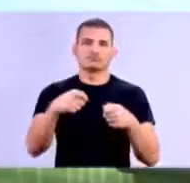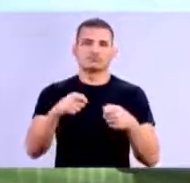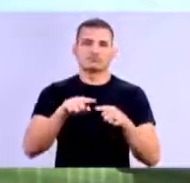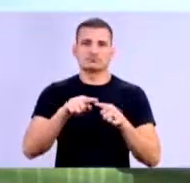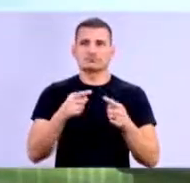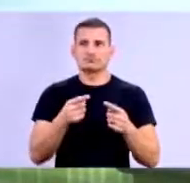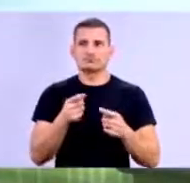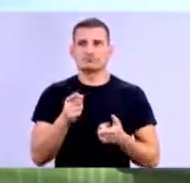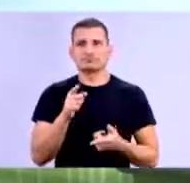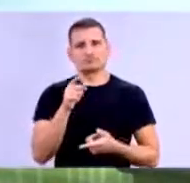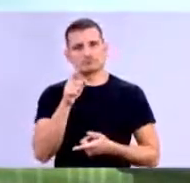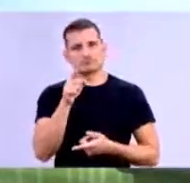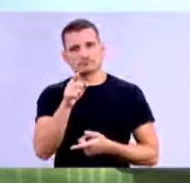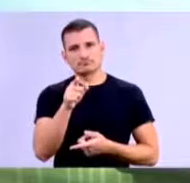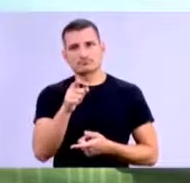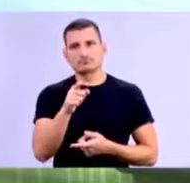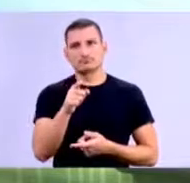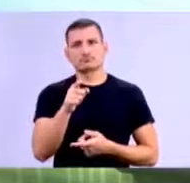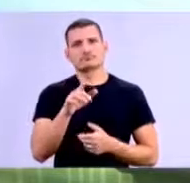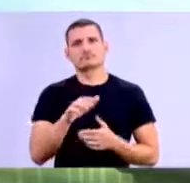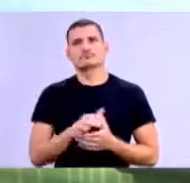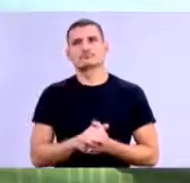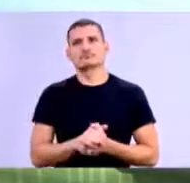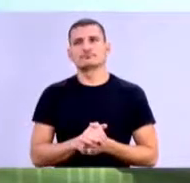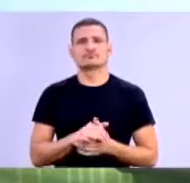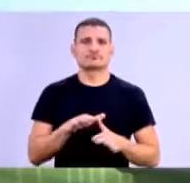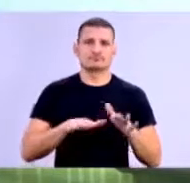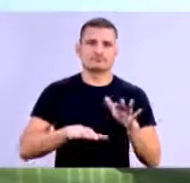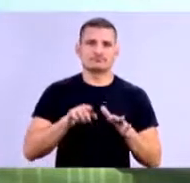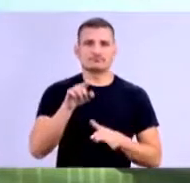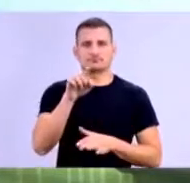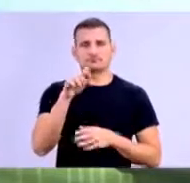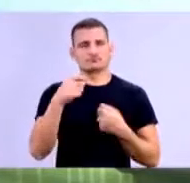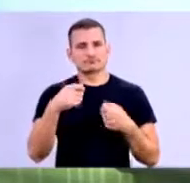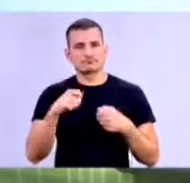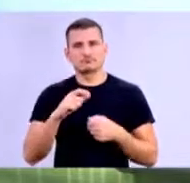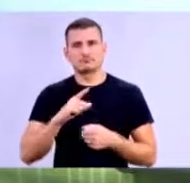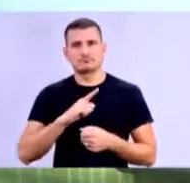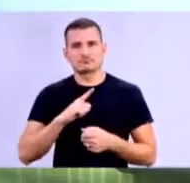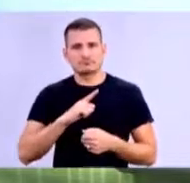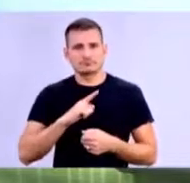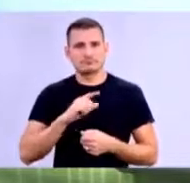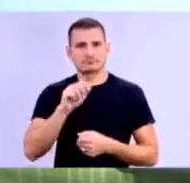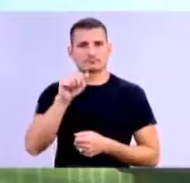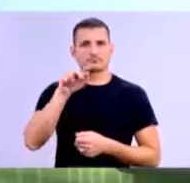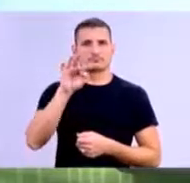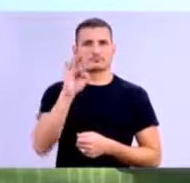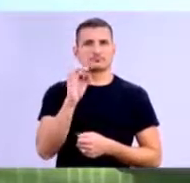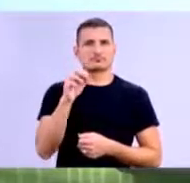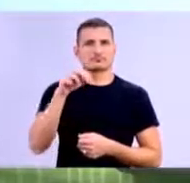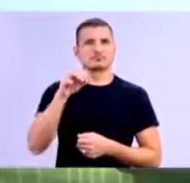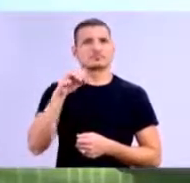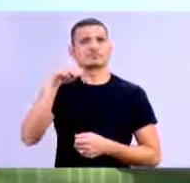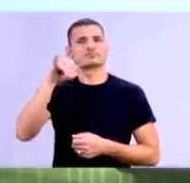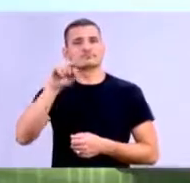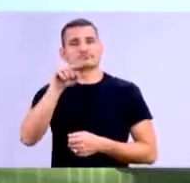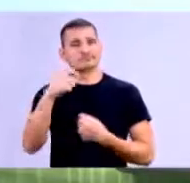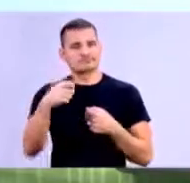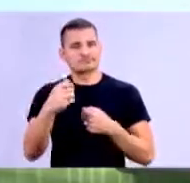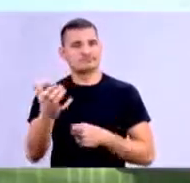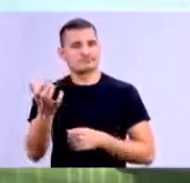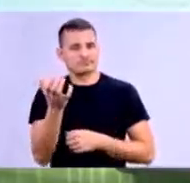você depende, você precisa ter autonomia, você precisa querer.